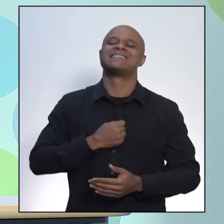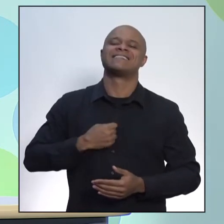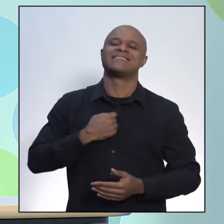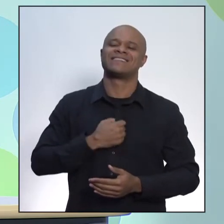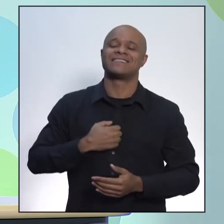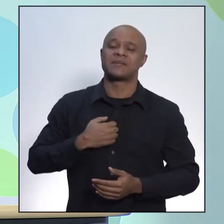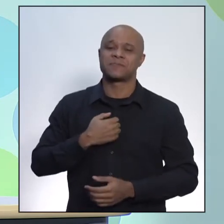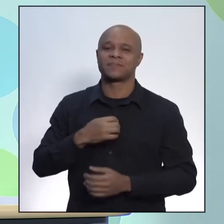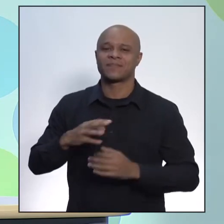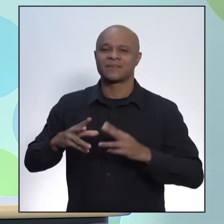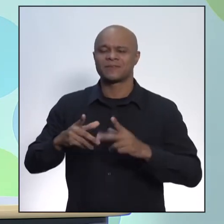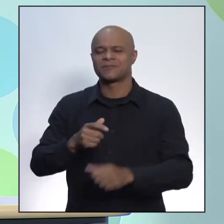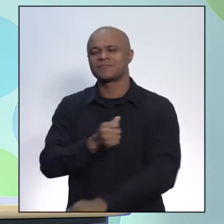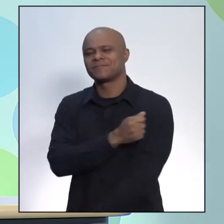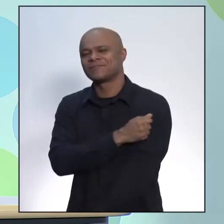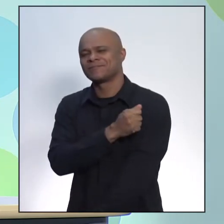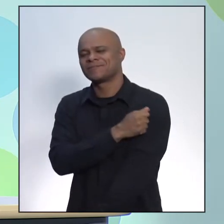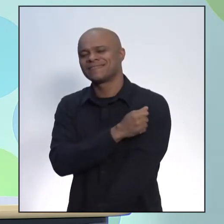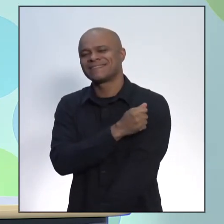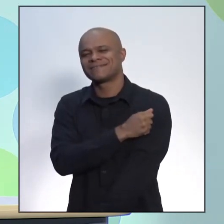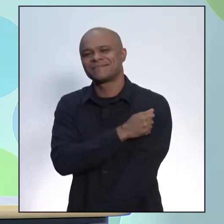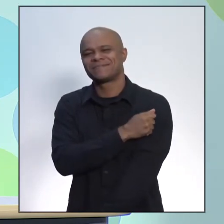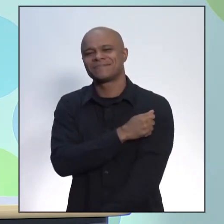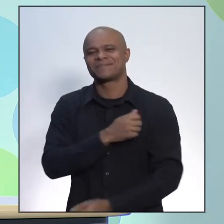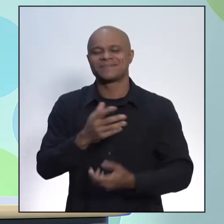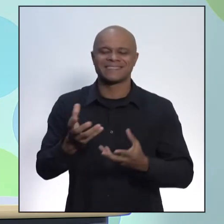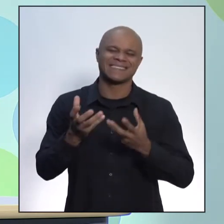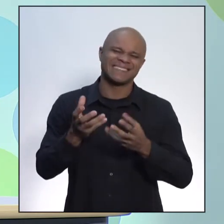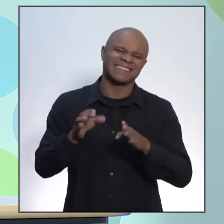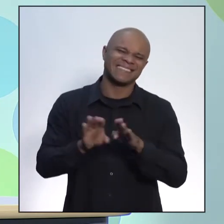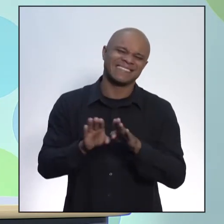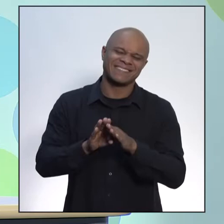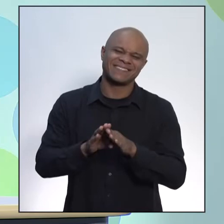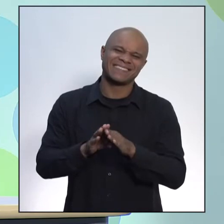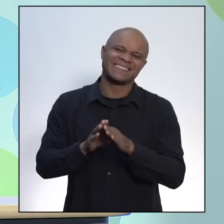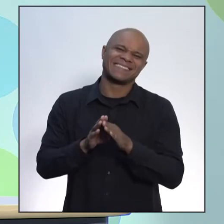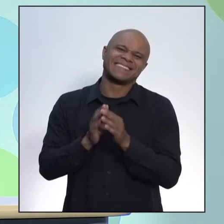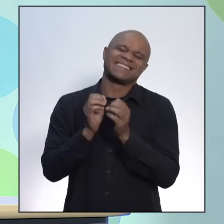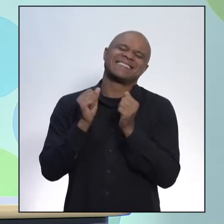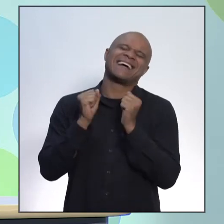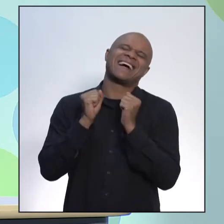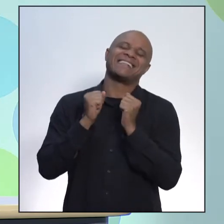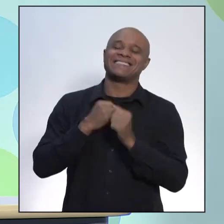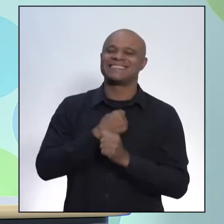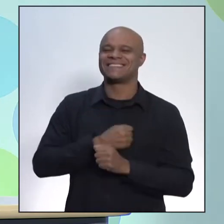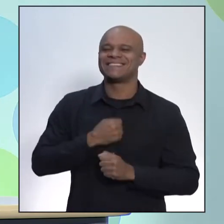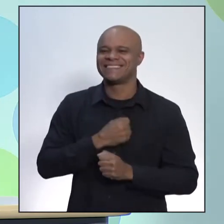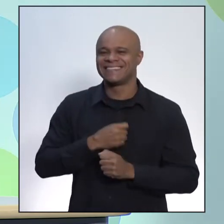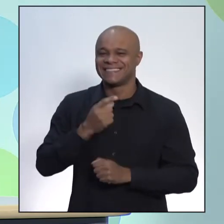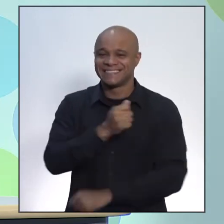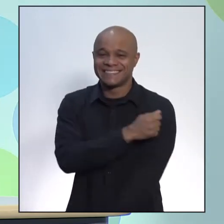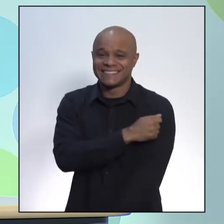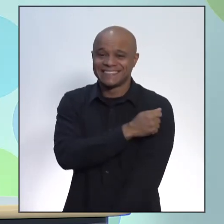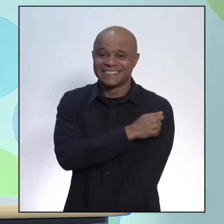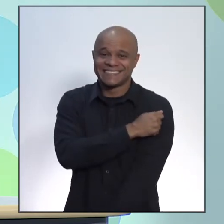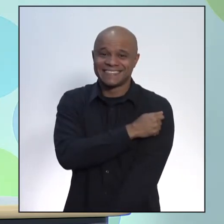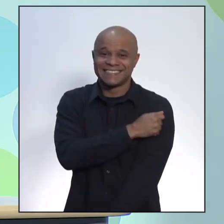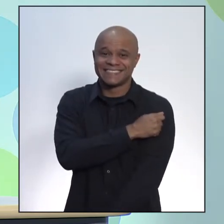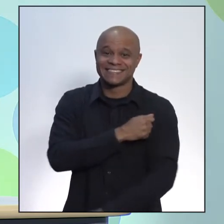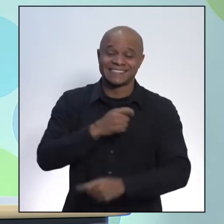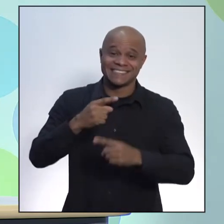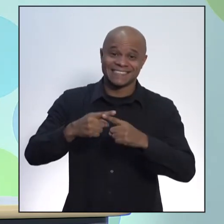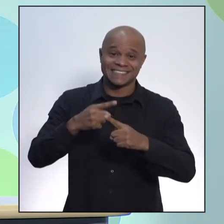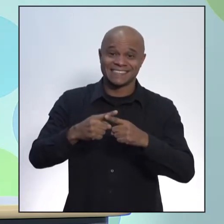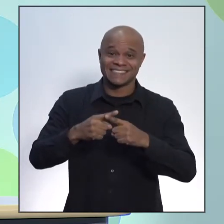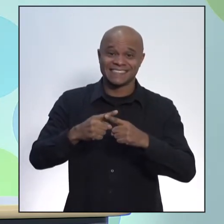meus alunos. Esses dias, rapidinho, eu recebi estou com saudade de um aluno. Eu fiquei tão assim emotiva, porque é um